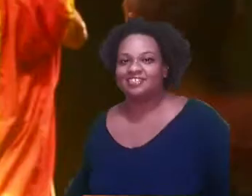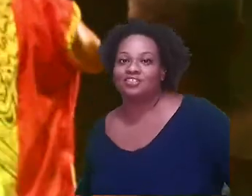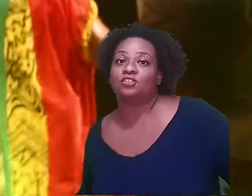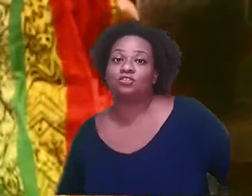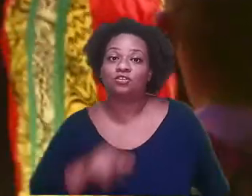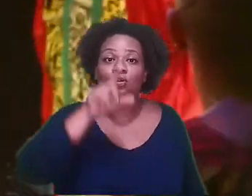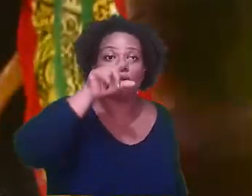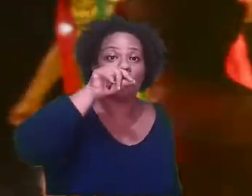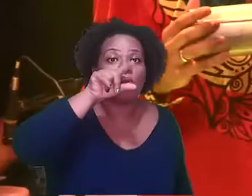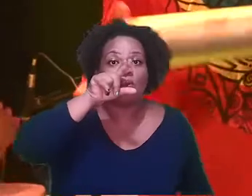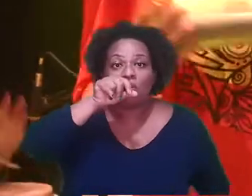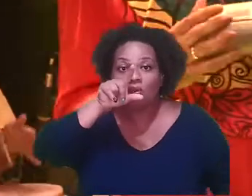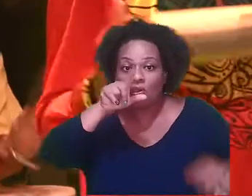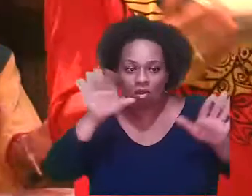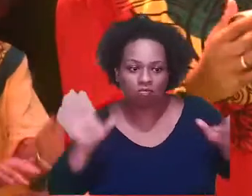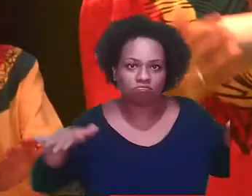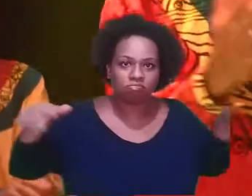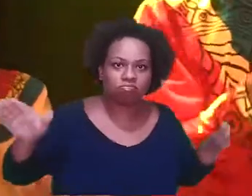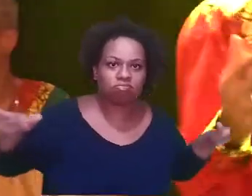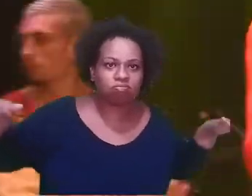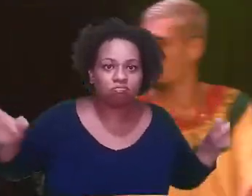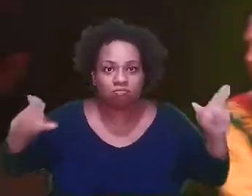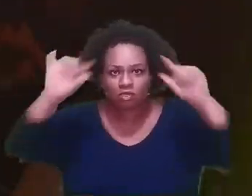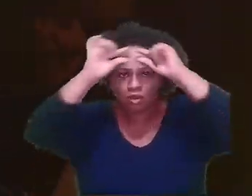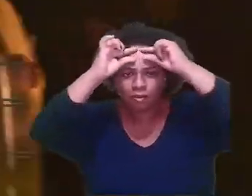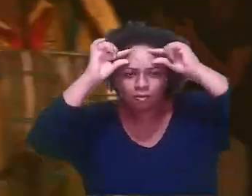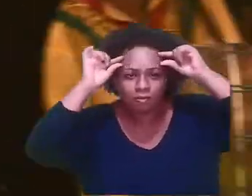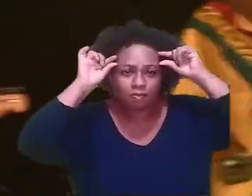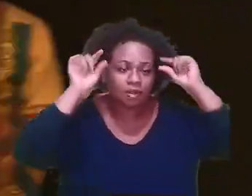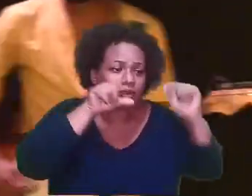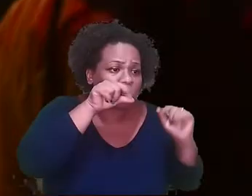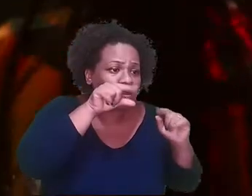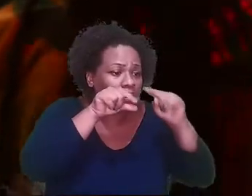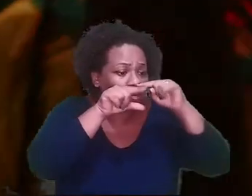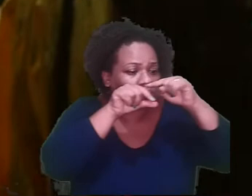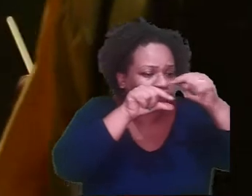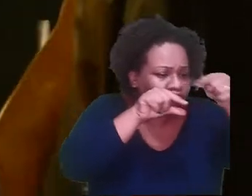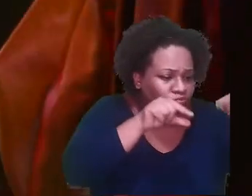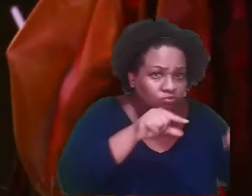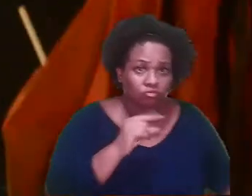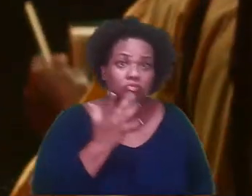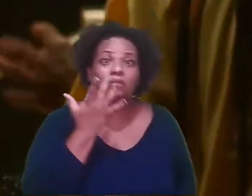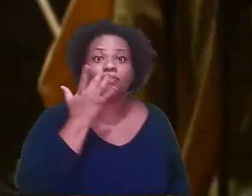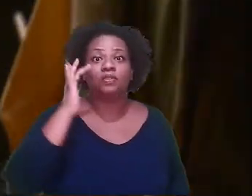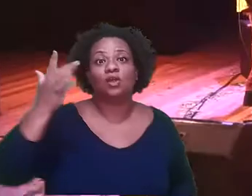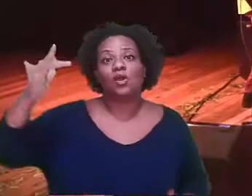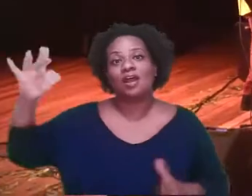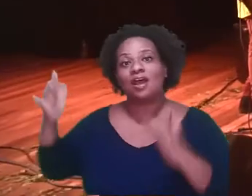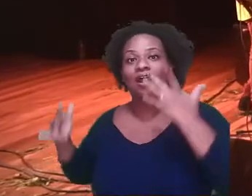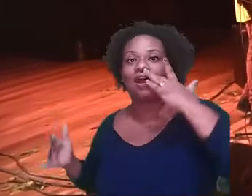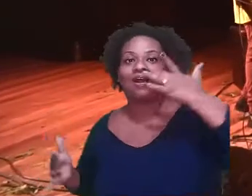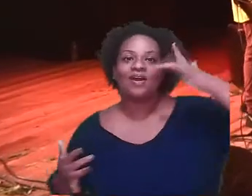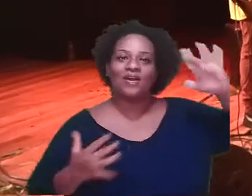Gostou, meu sabia. Mas o meu sabia tem um bico dourado. A bico que ele come, a bico de alagado. De alagado é comer que ele come. Meu sabia tem um bico